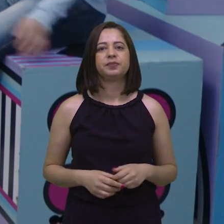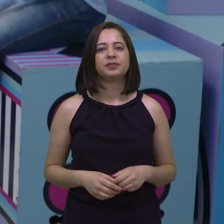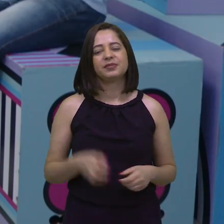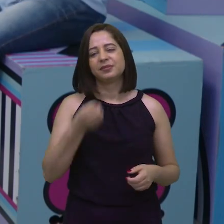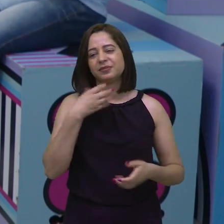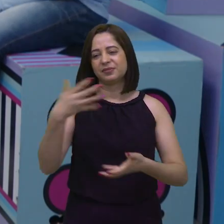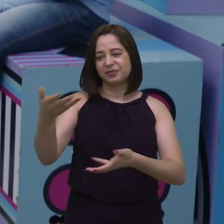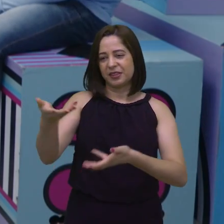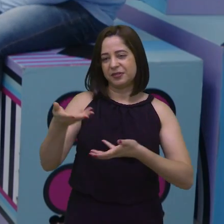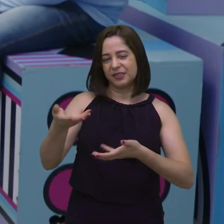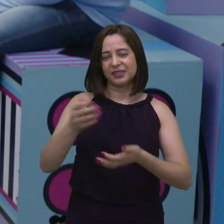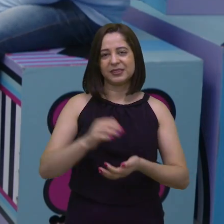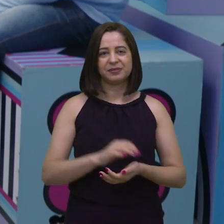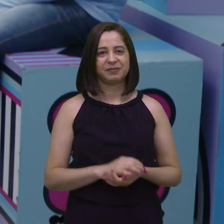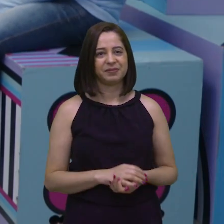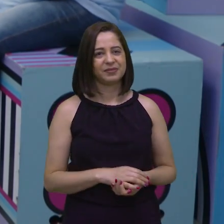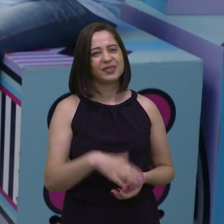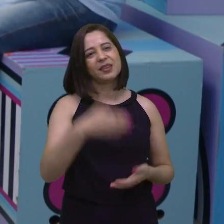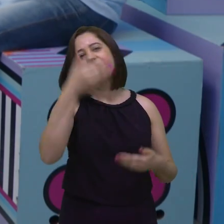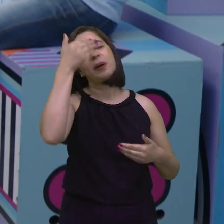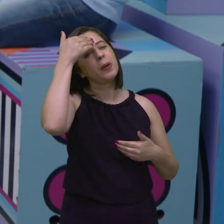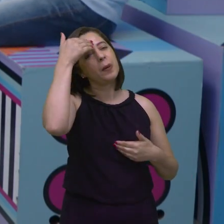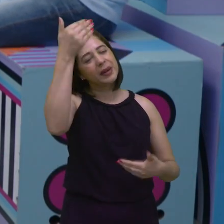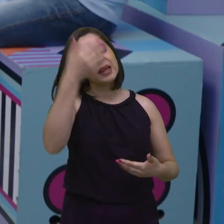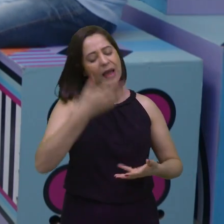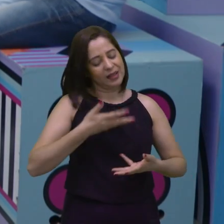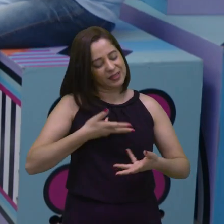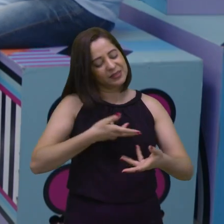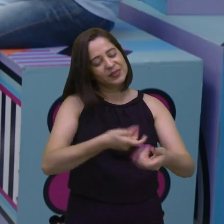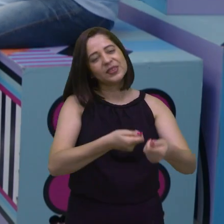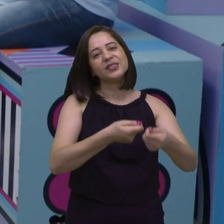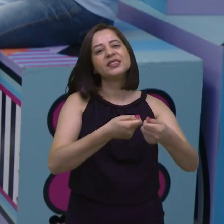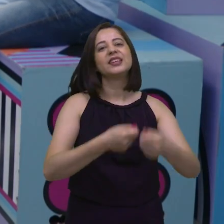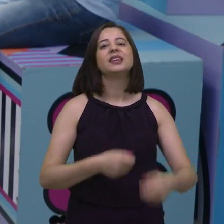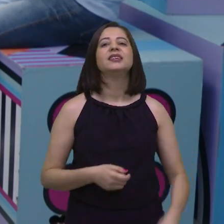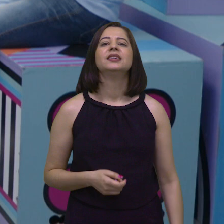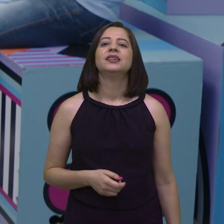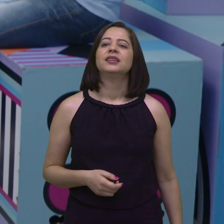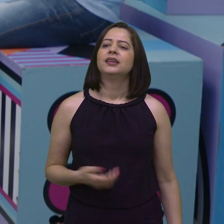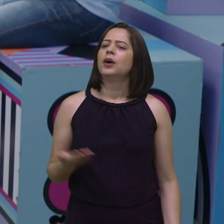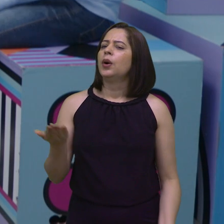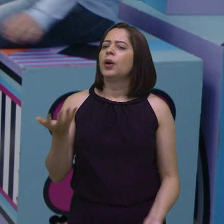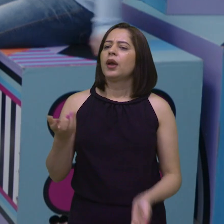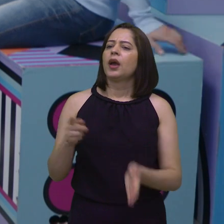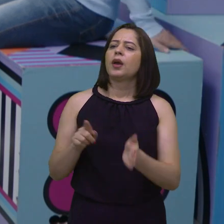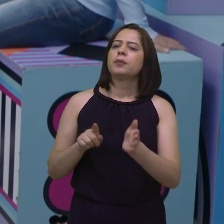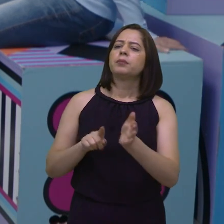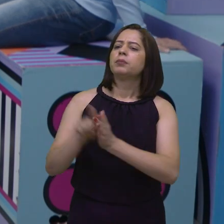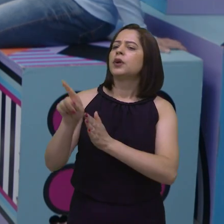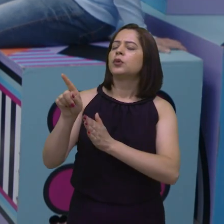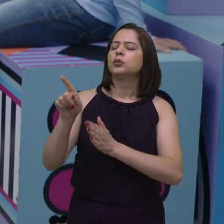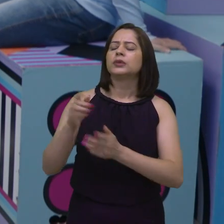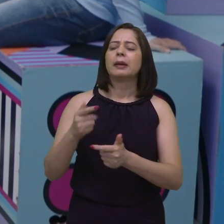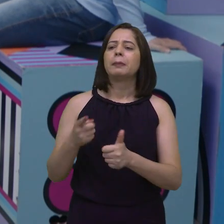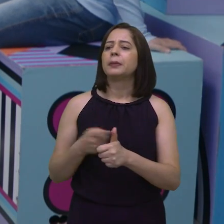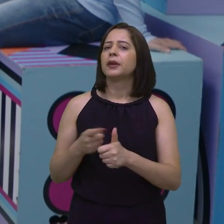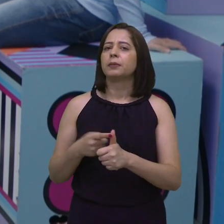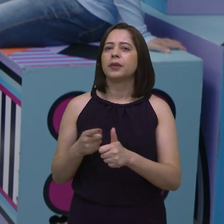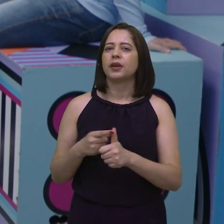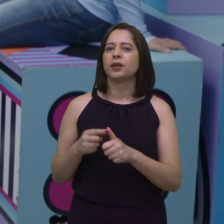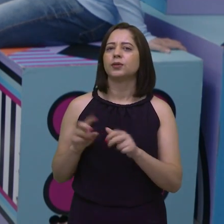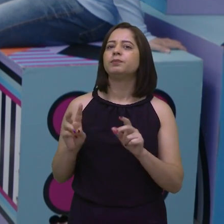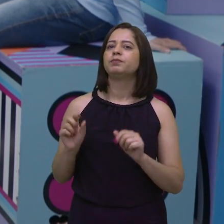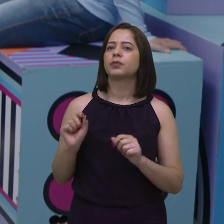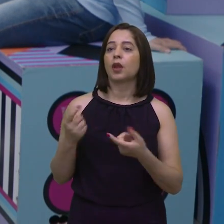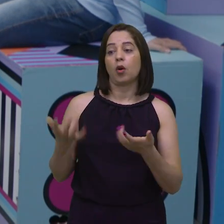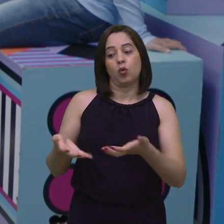ocultas. Gente, sejam bem-vindas. Muito obrigada pelo convite. Eu gostaria de começar esse papo com vocês falando